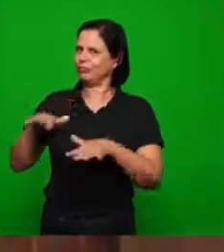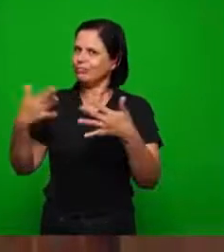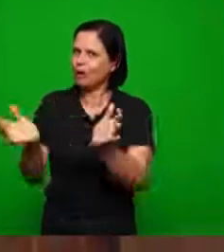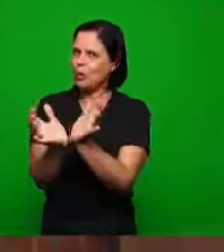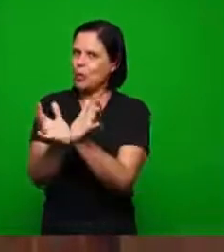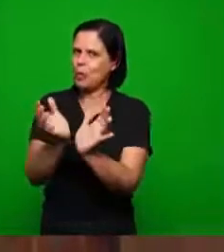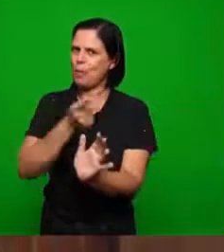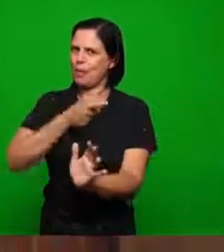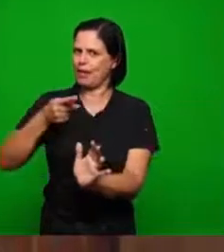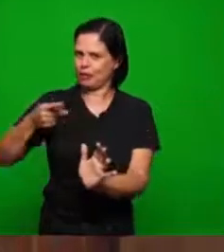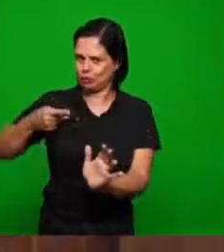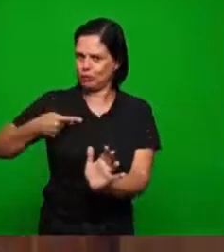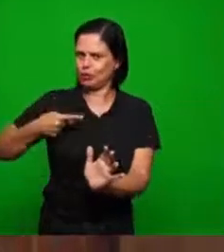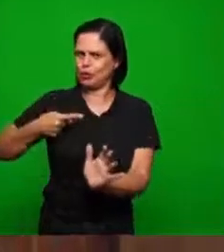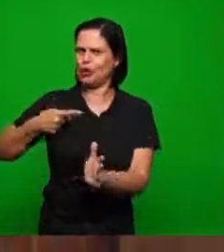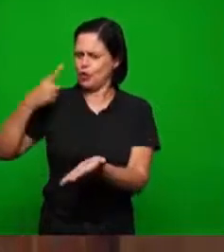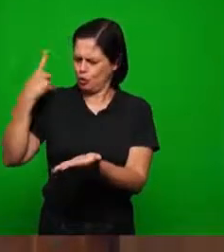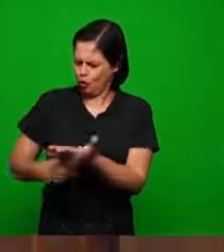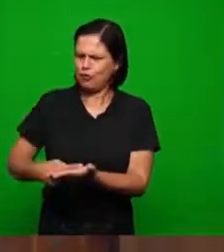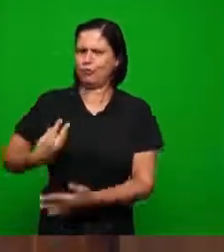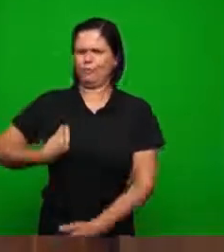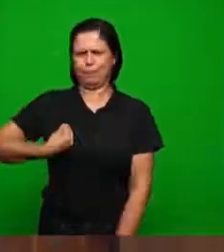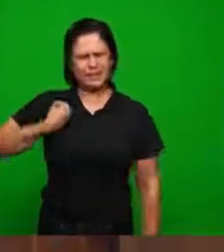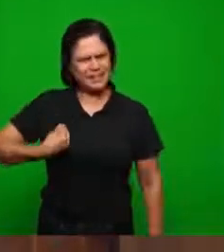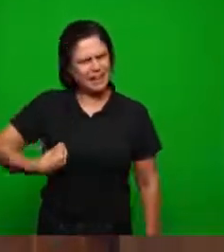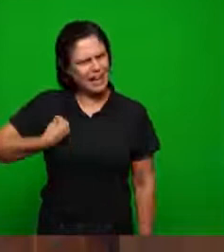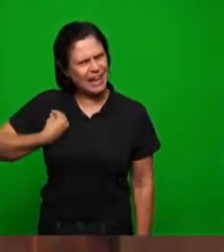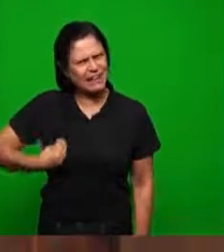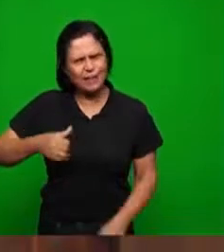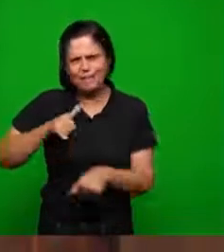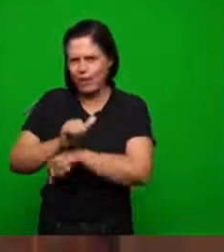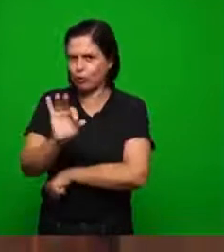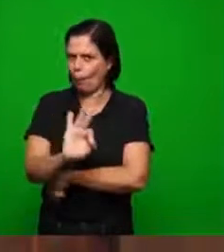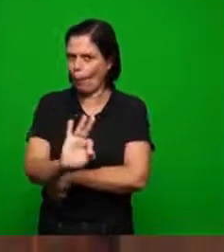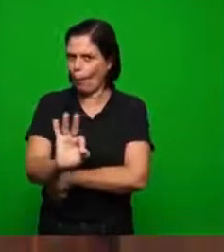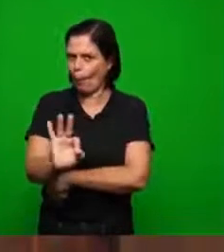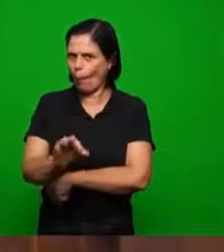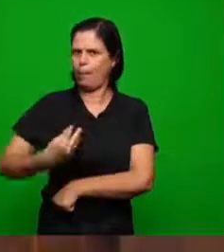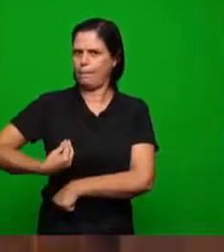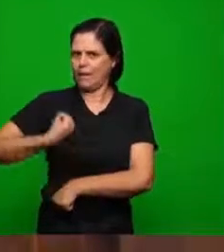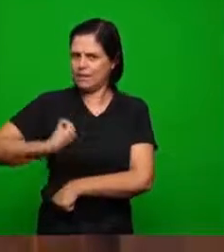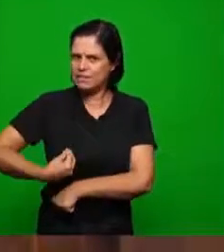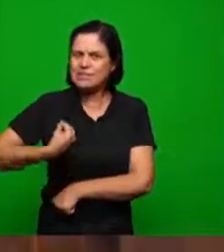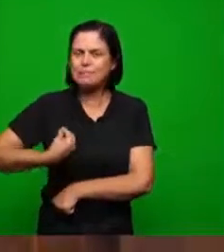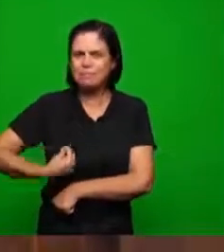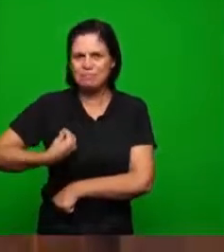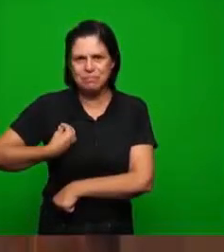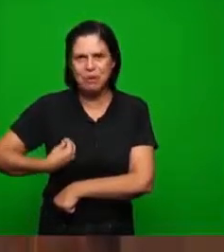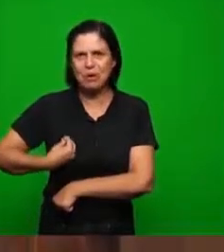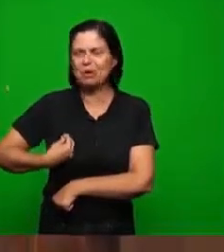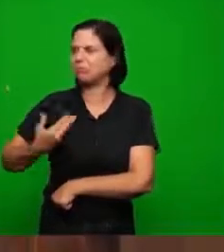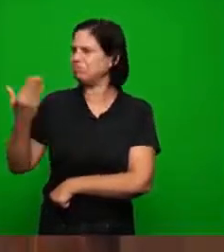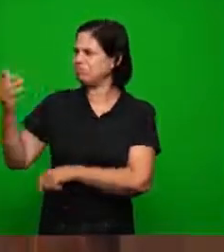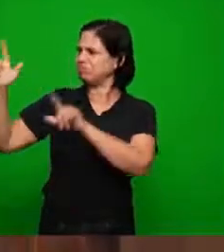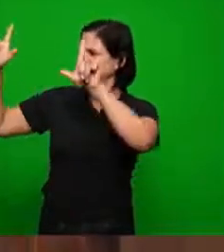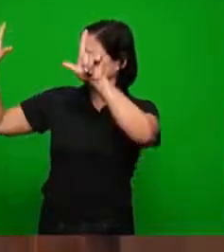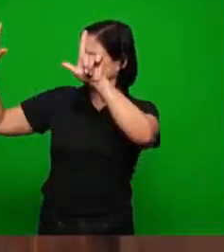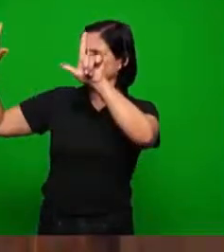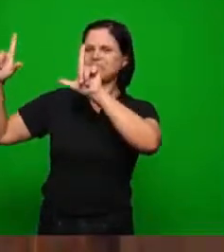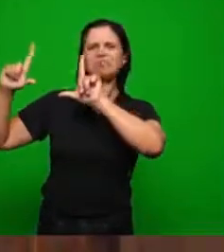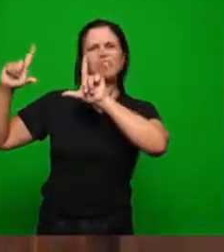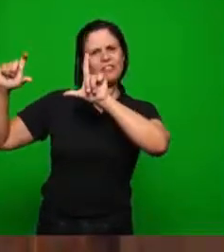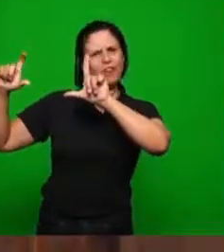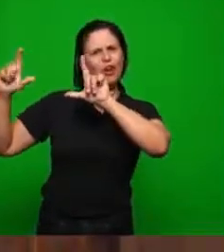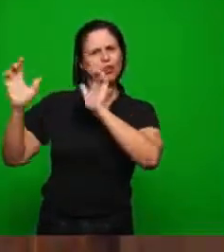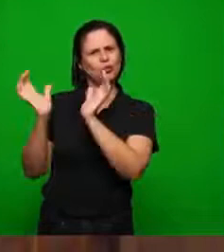pastores confirmou com sua presença, com a participação em tudo. E aqui está